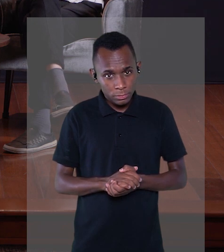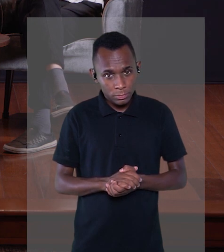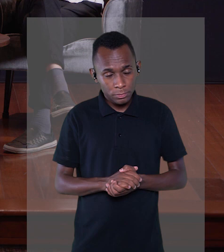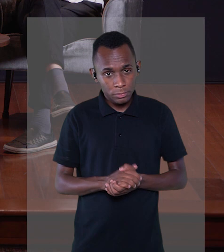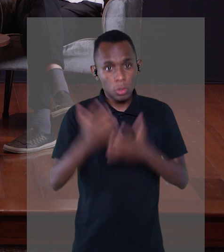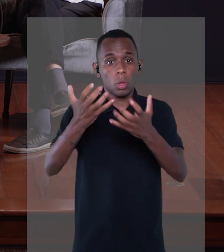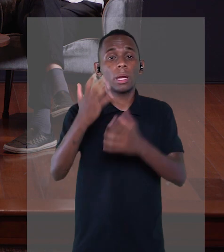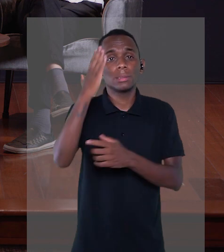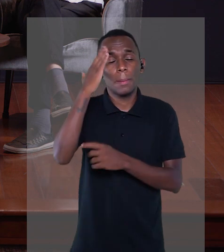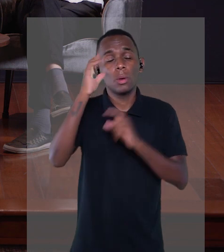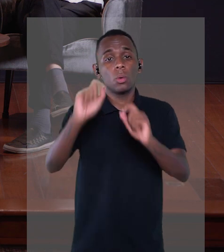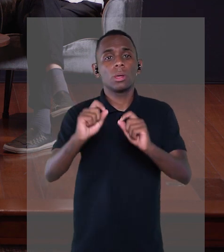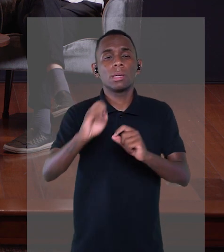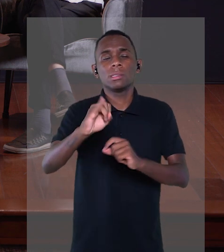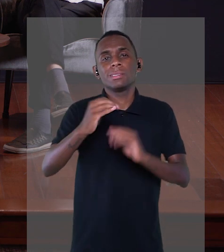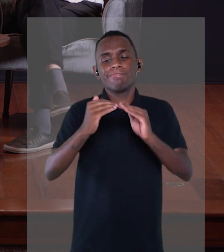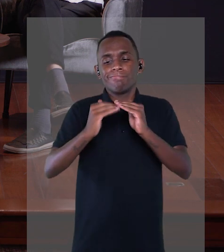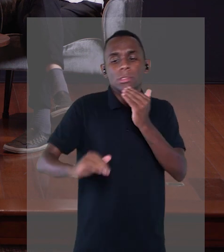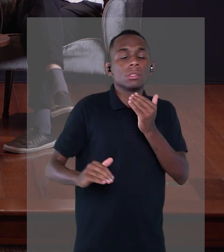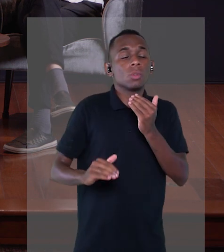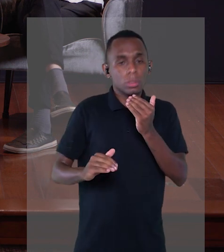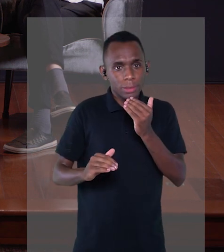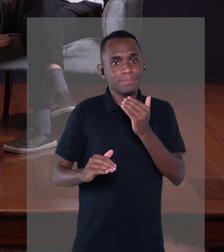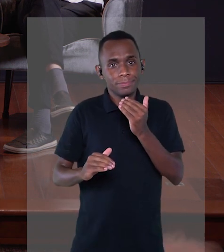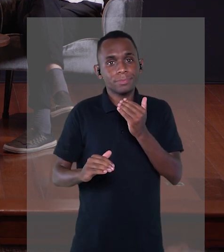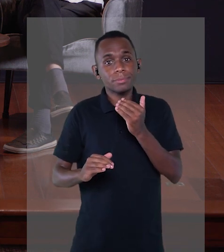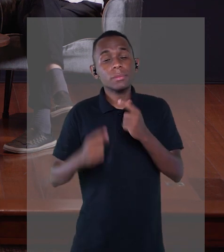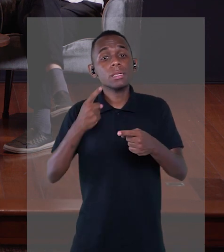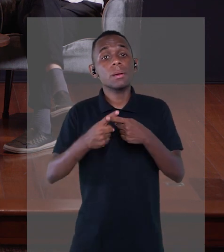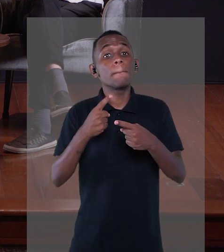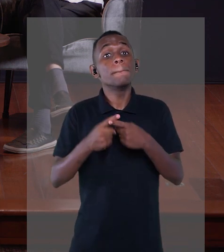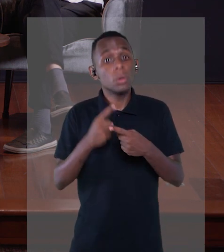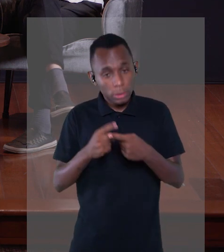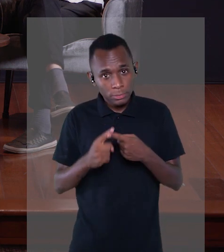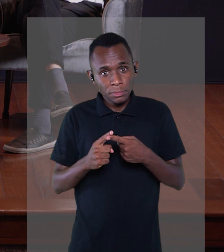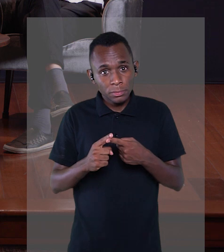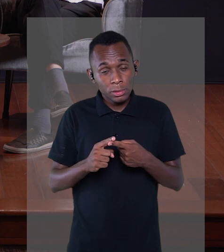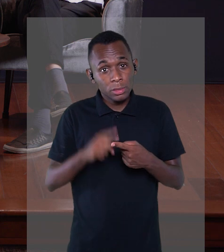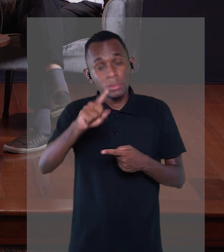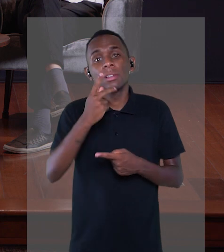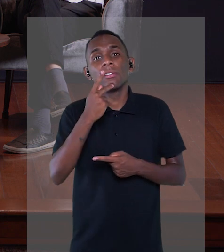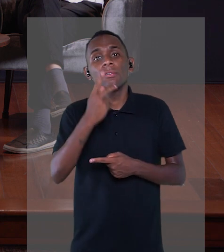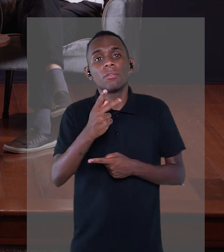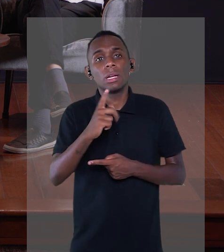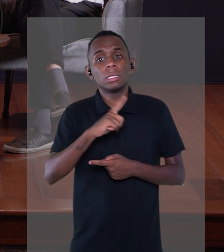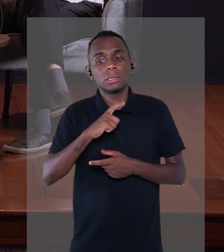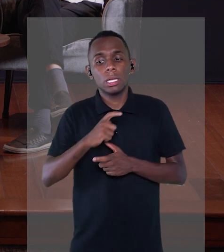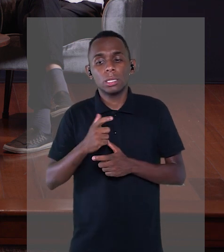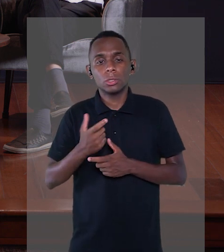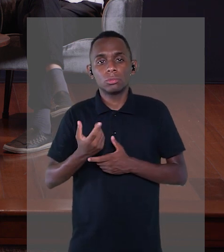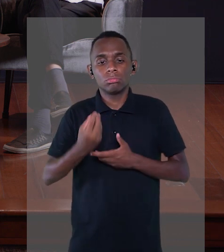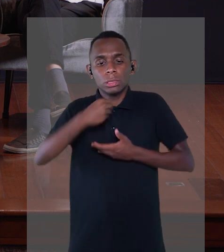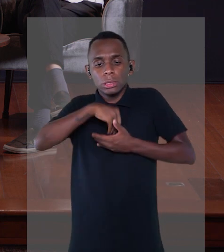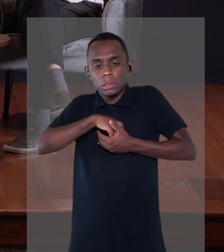Eu quero saber se a gente pode discordar, porque você falou que tem um lado sombrio,